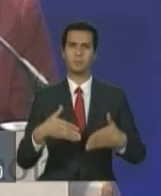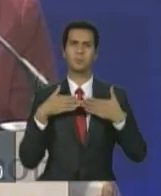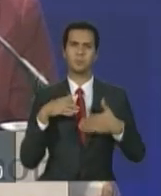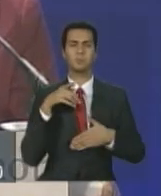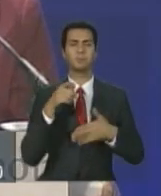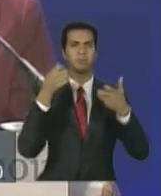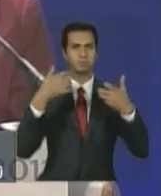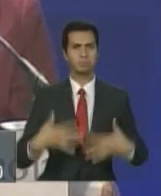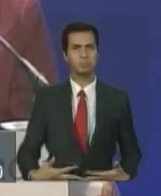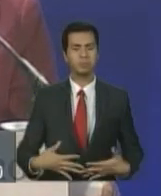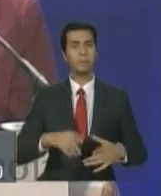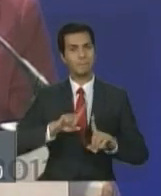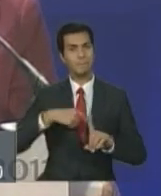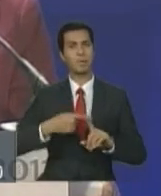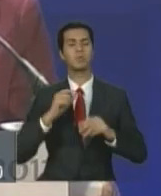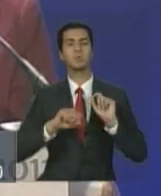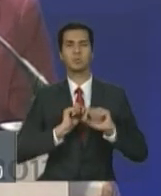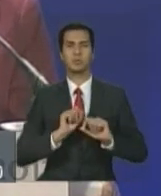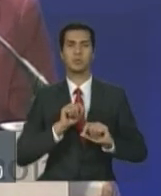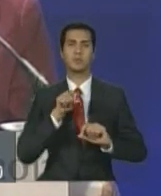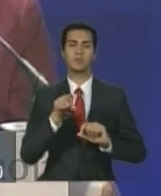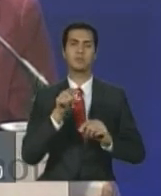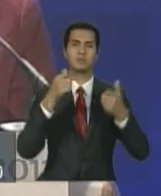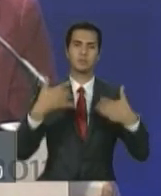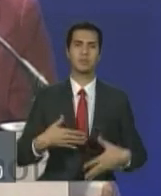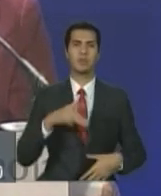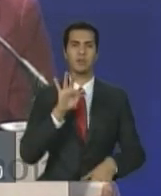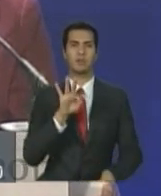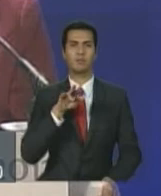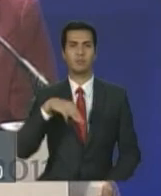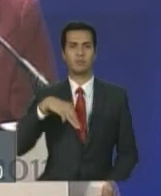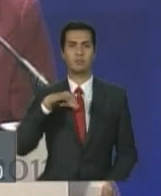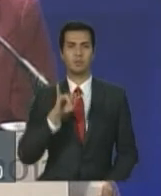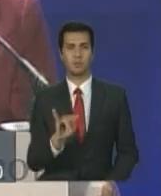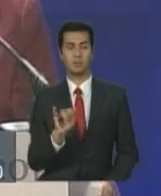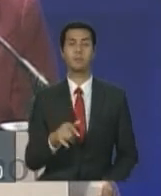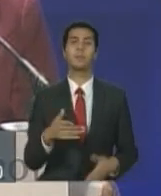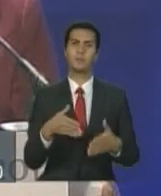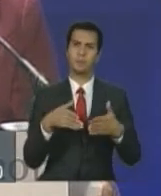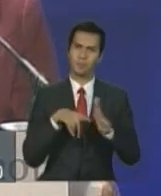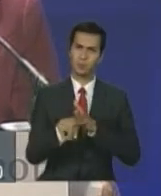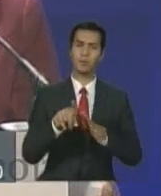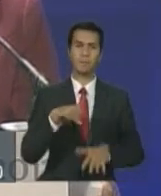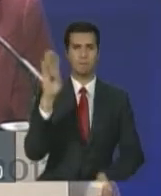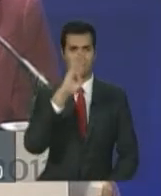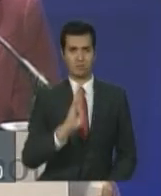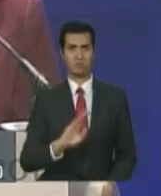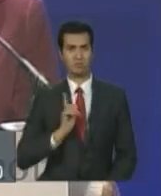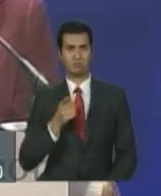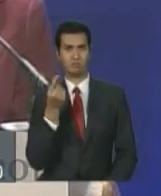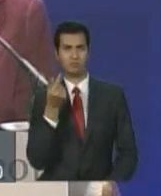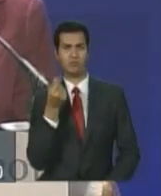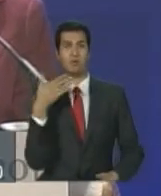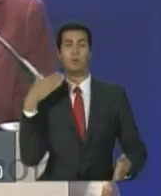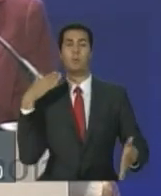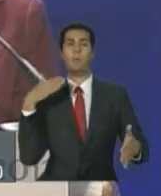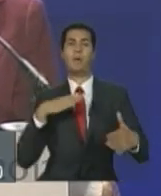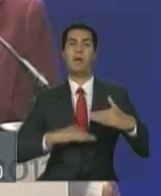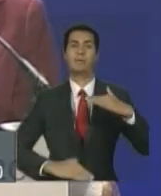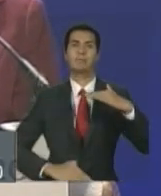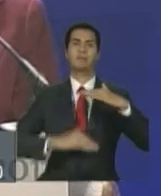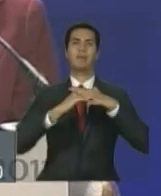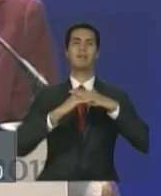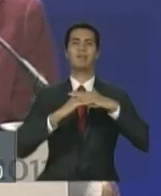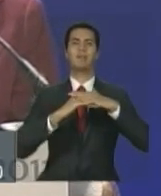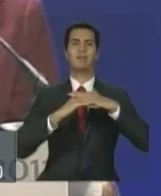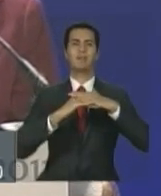algumas coisas. Eu queria saber o seguinte, o Brasil tem um teto de contribuição para o Fundo Monetário, e a senhora falou de China